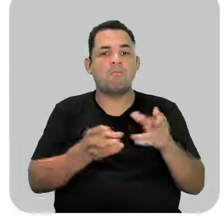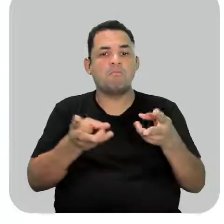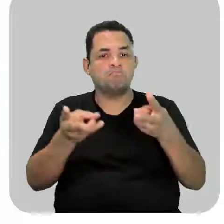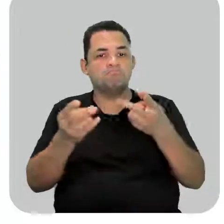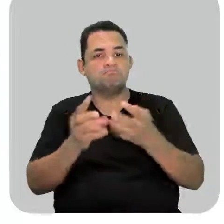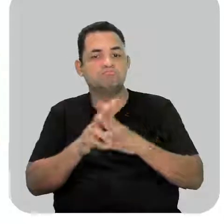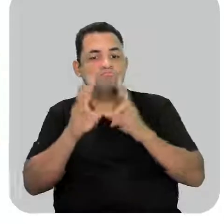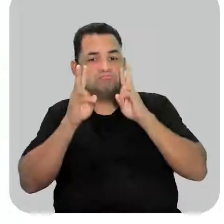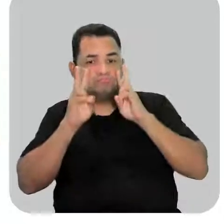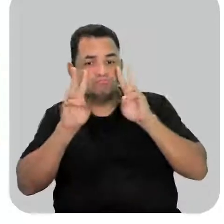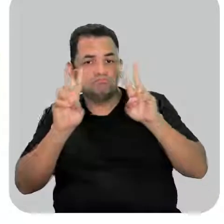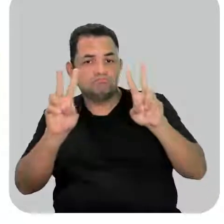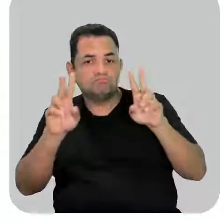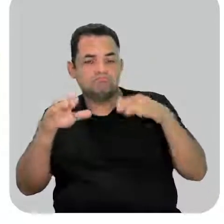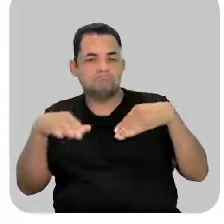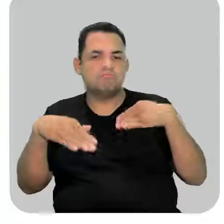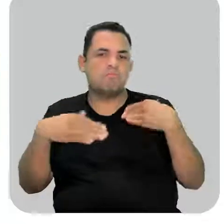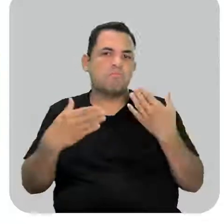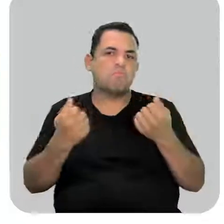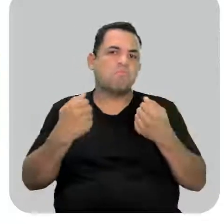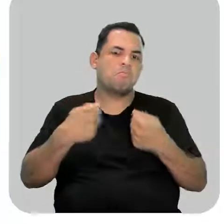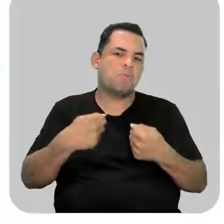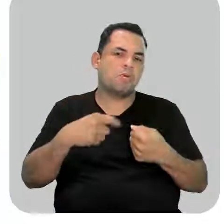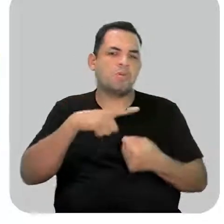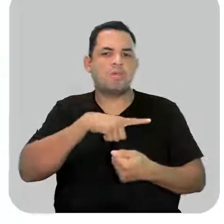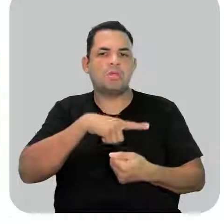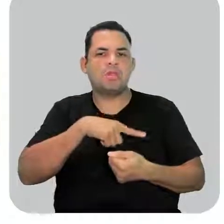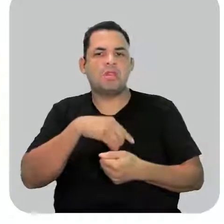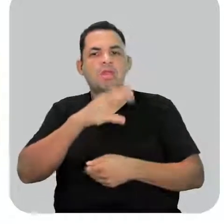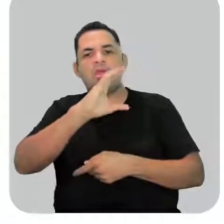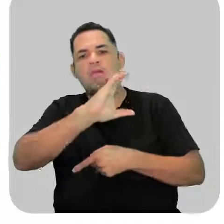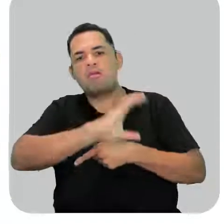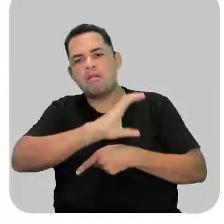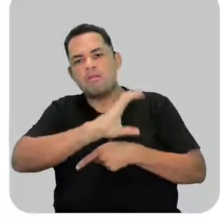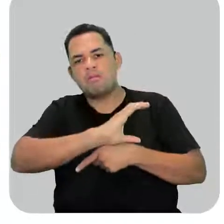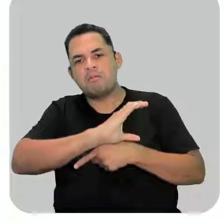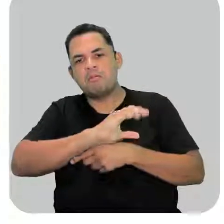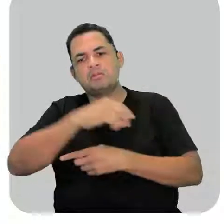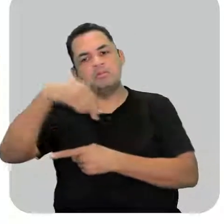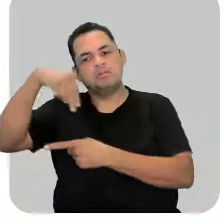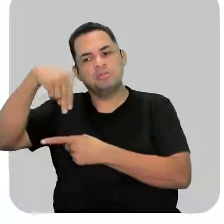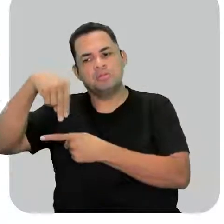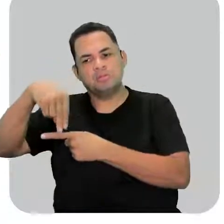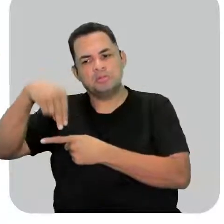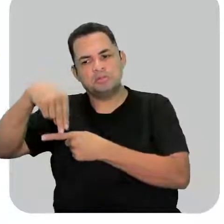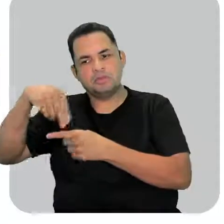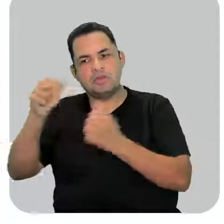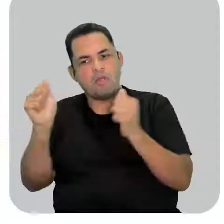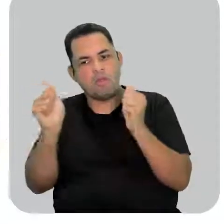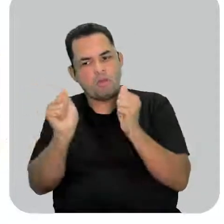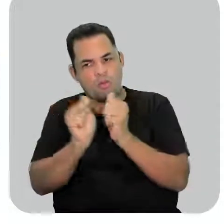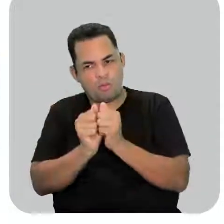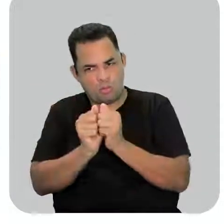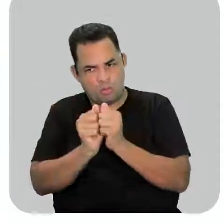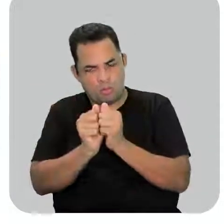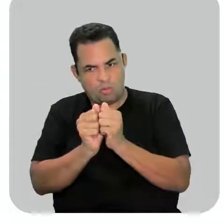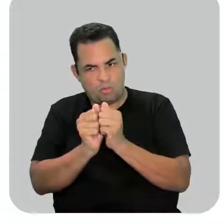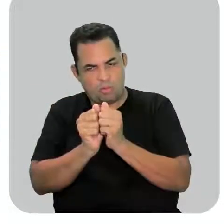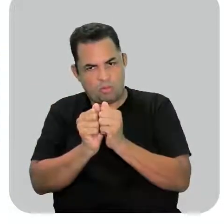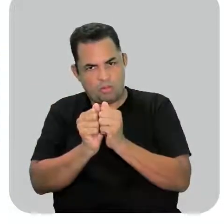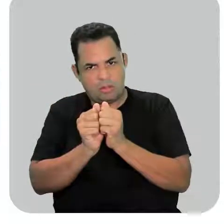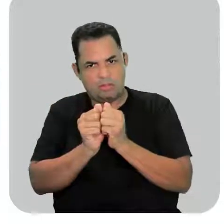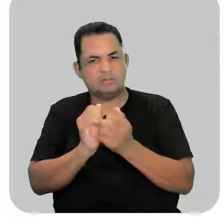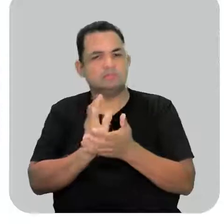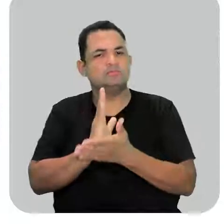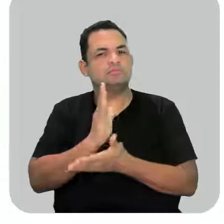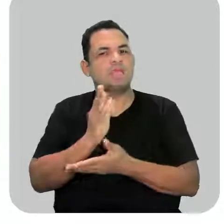visualmente. Em alguns momentos vai estar o carbono e o nitrogênio do lado, juntinhos. Aí você já tem